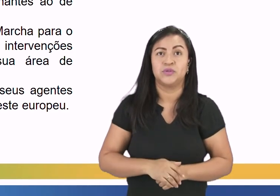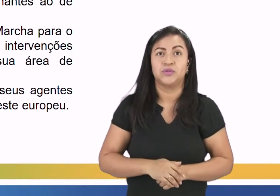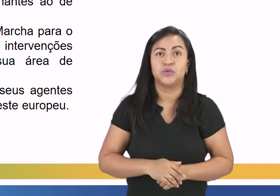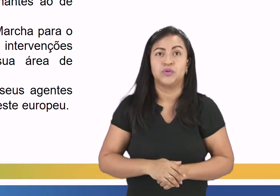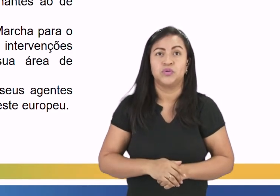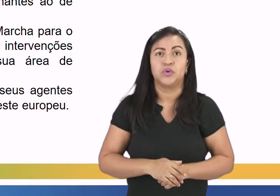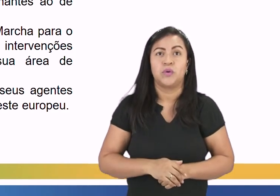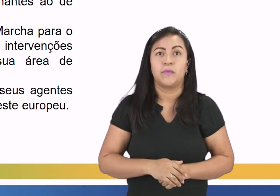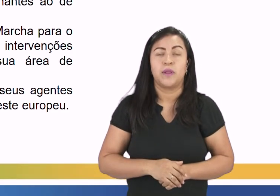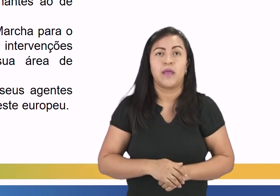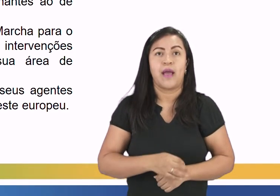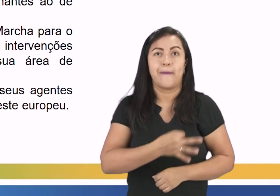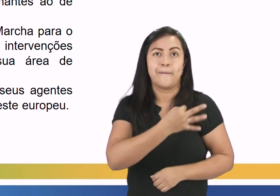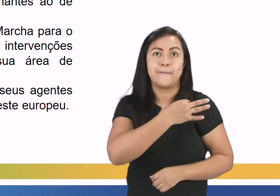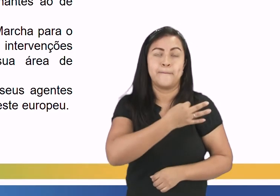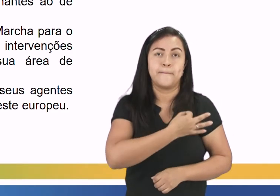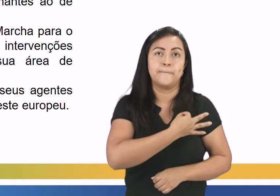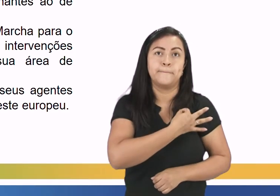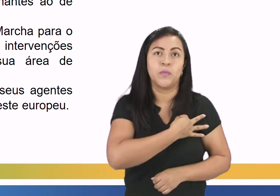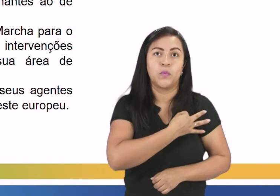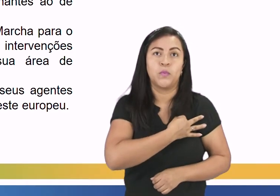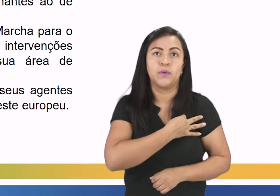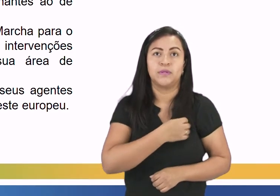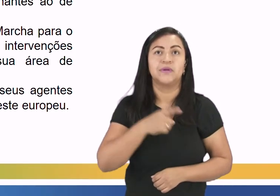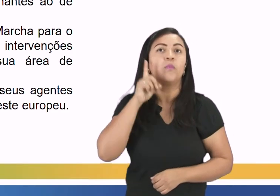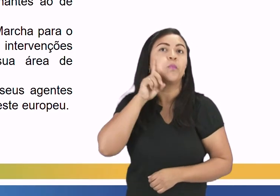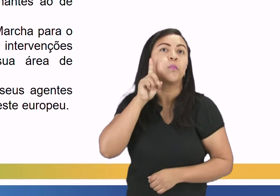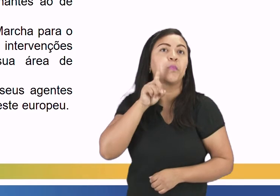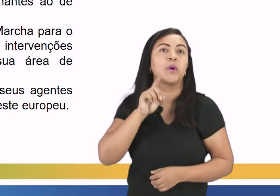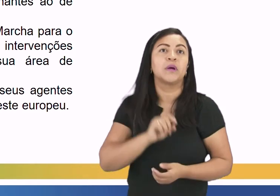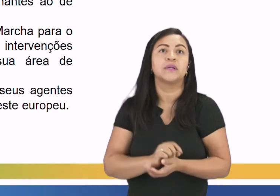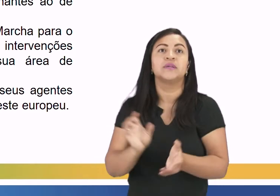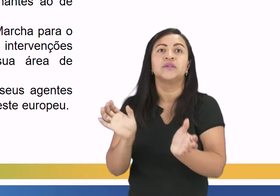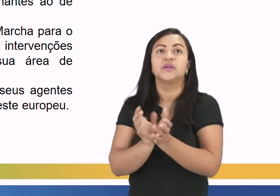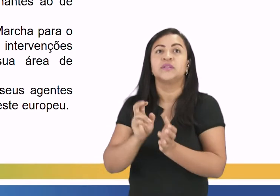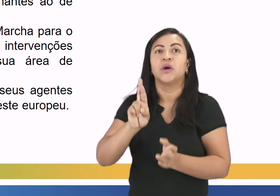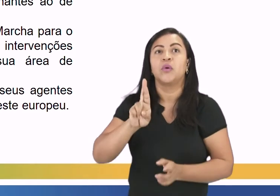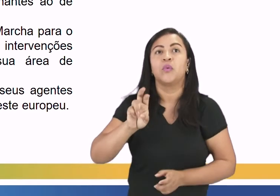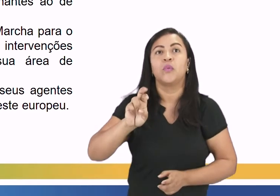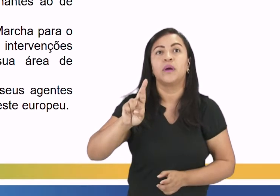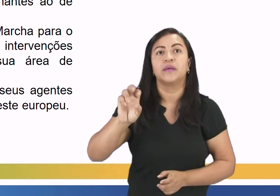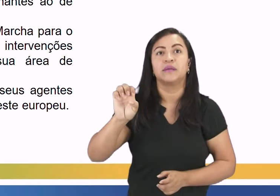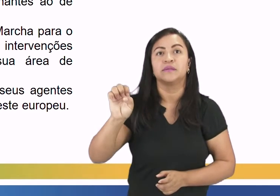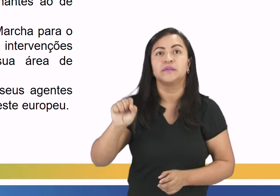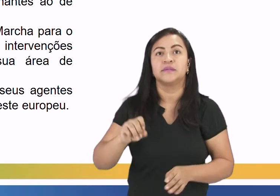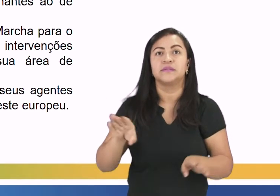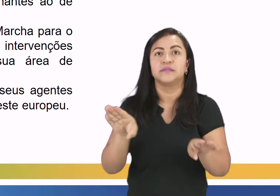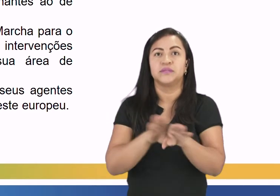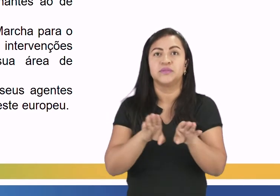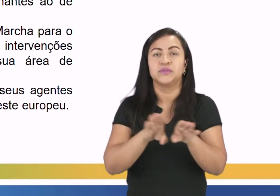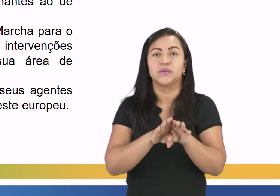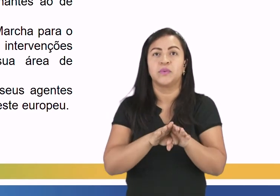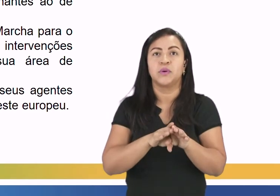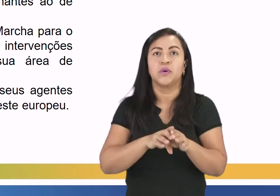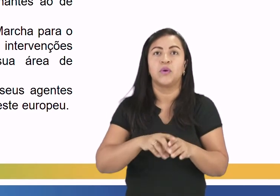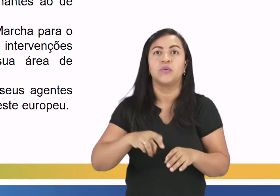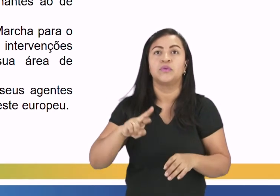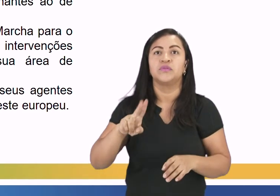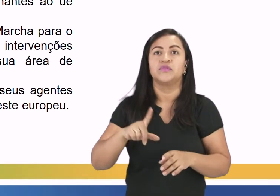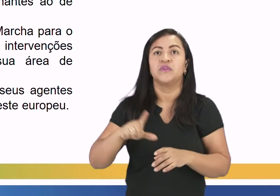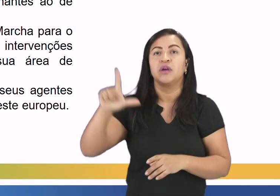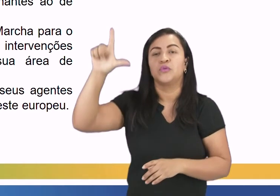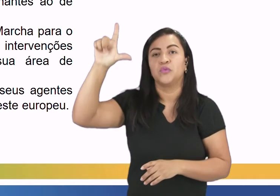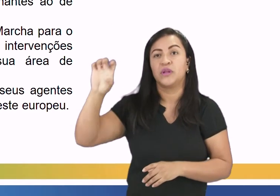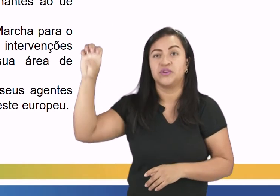União Soviética e nos países chamados Cortina de Ferro, no leste europeu. Agora nós iremos ver a